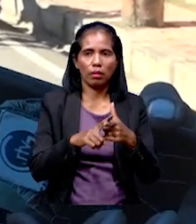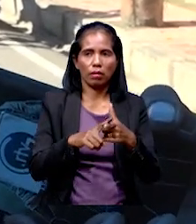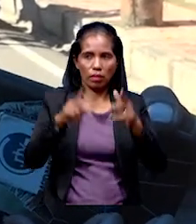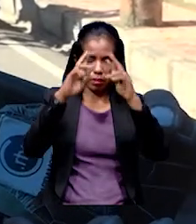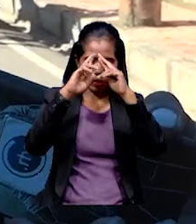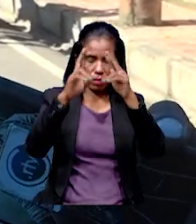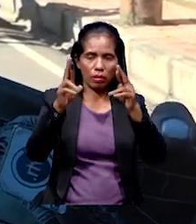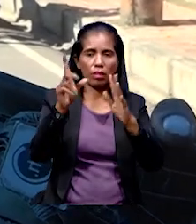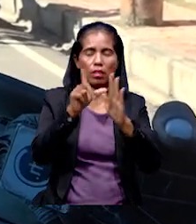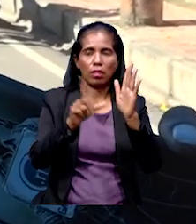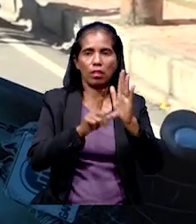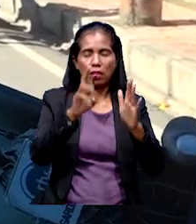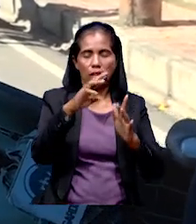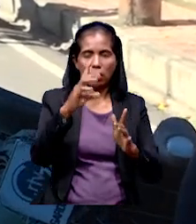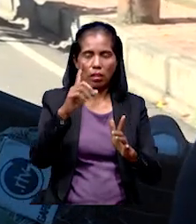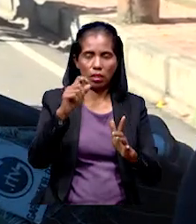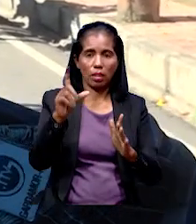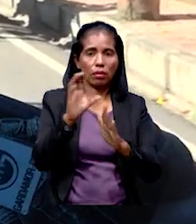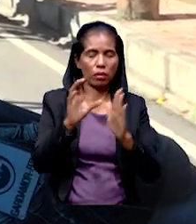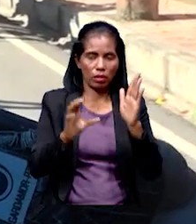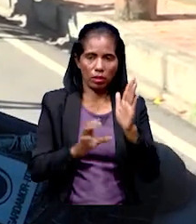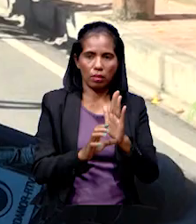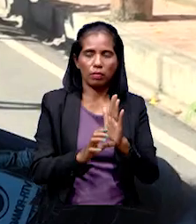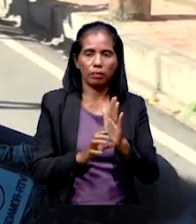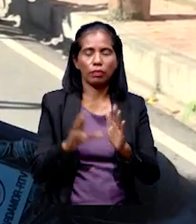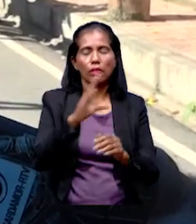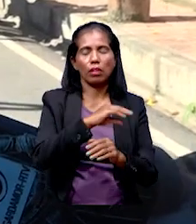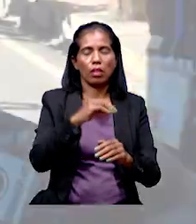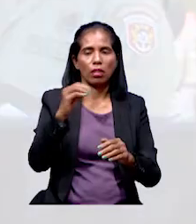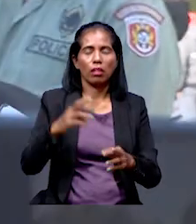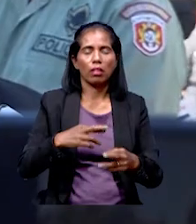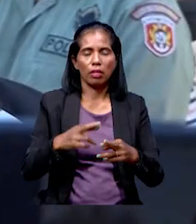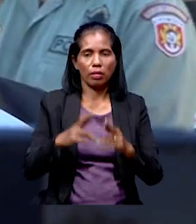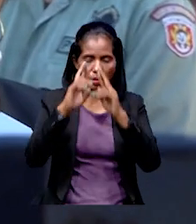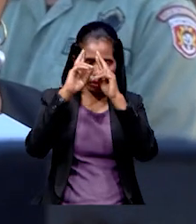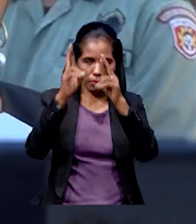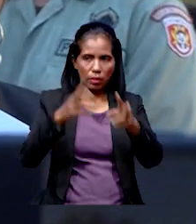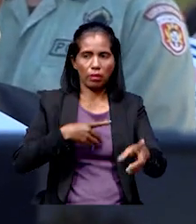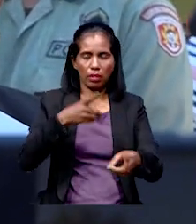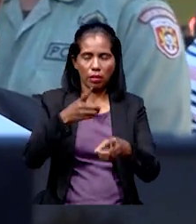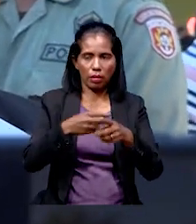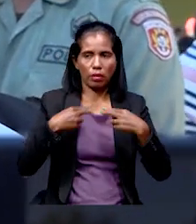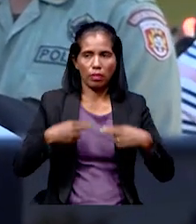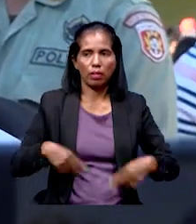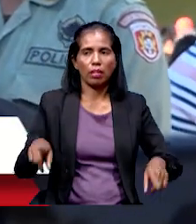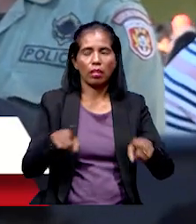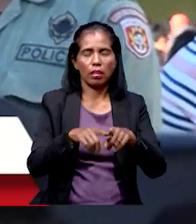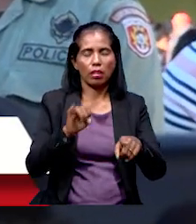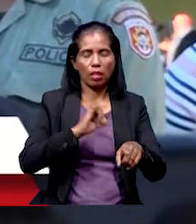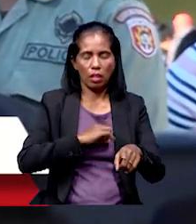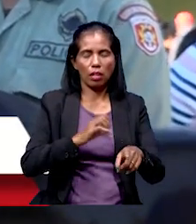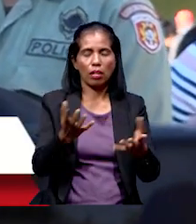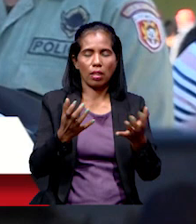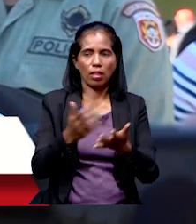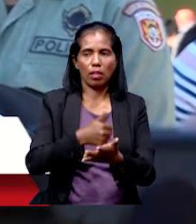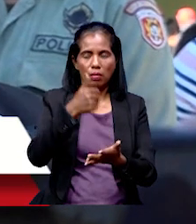a Constituição, e no mais terceiro, respeita direitos humanos. A nessa candidata há sempre de um catarro carat manana